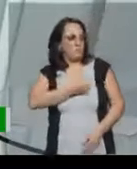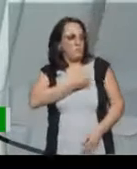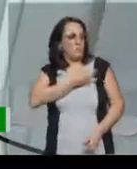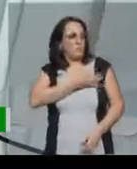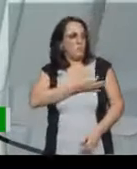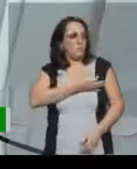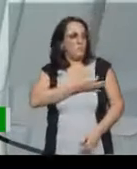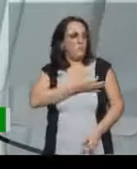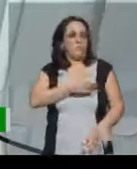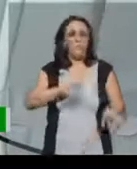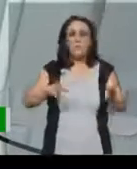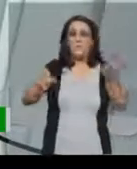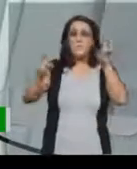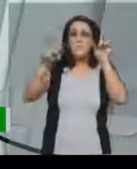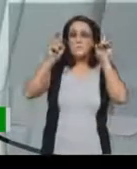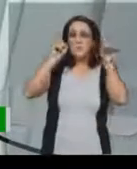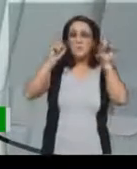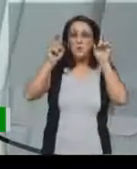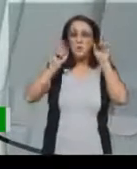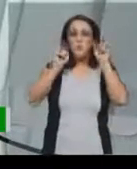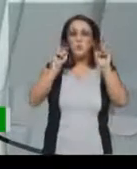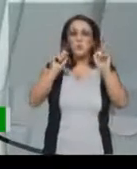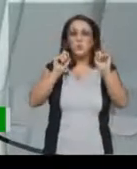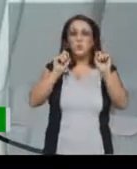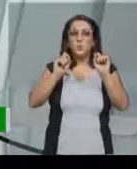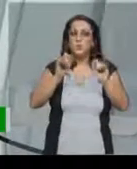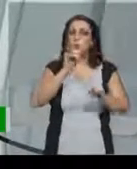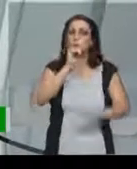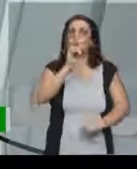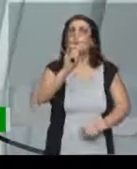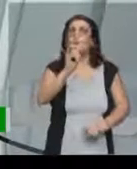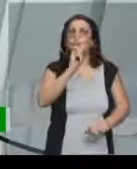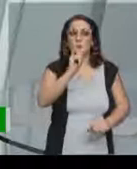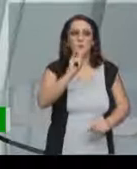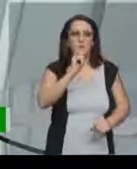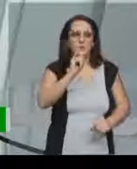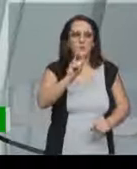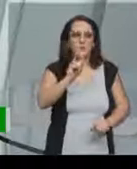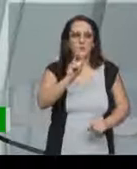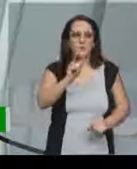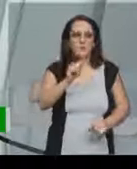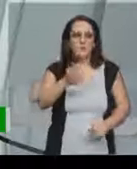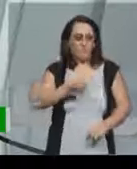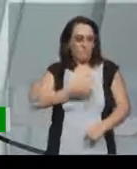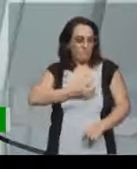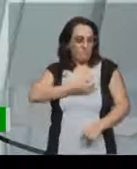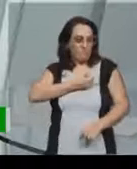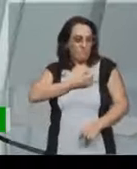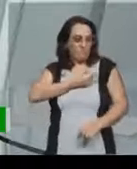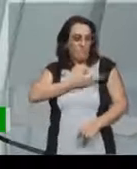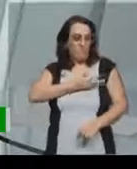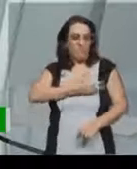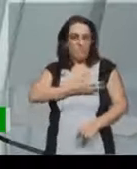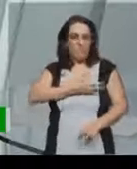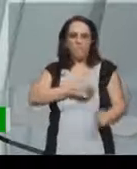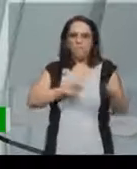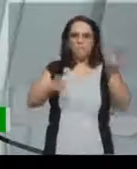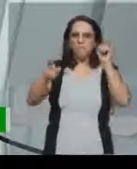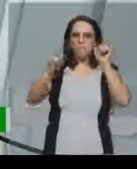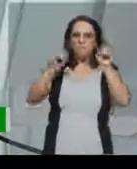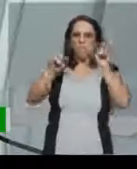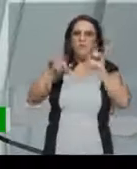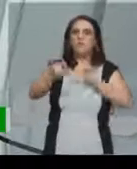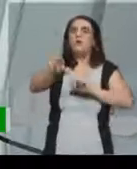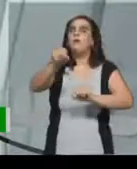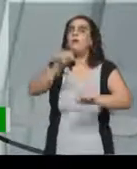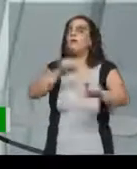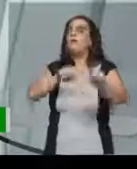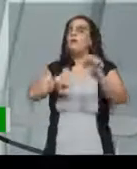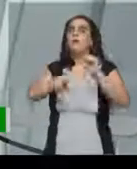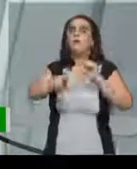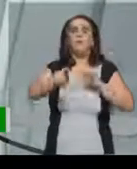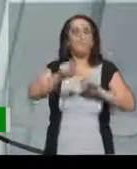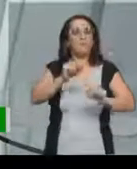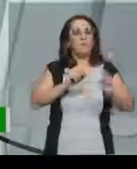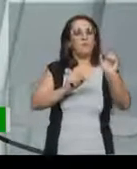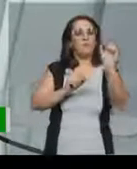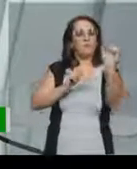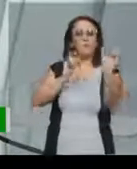a mensagem. Por isso o poema tem toda uma preocupação com a escolha das palavras, com